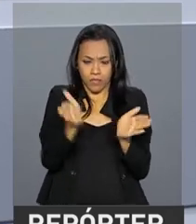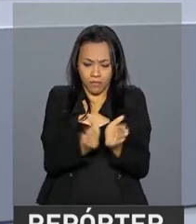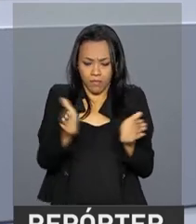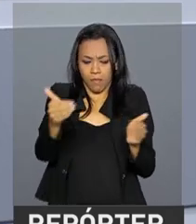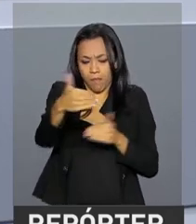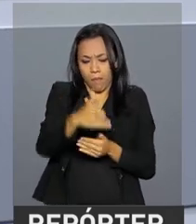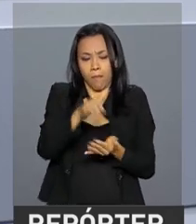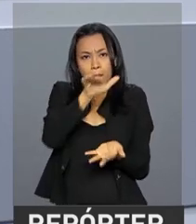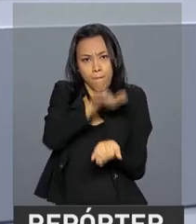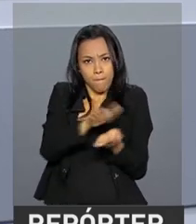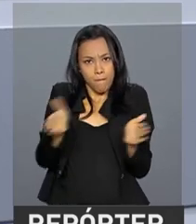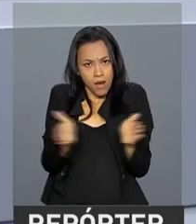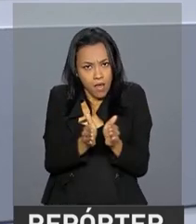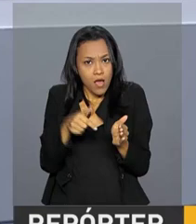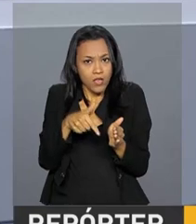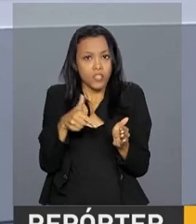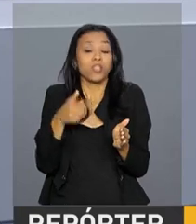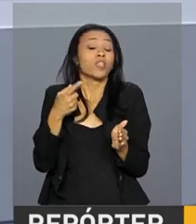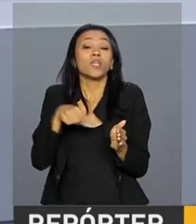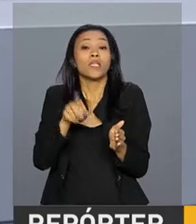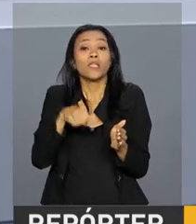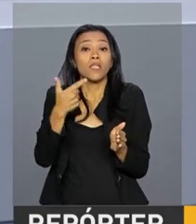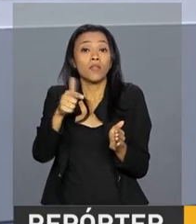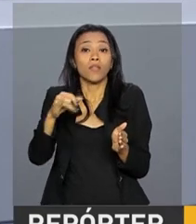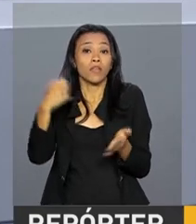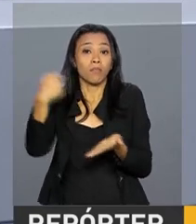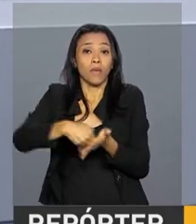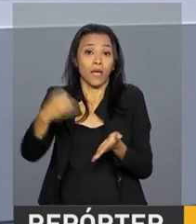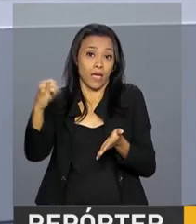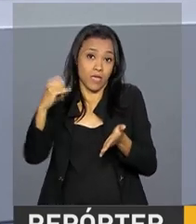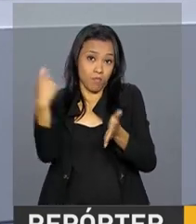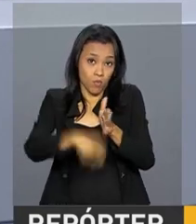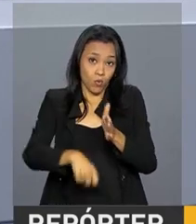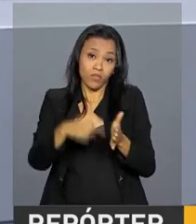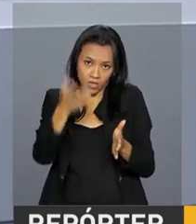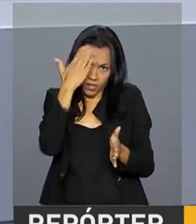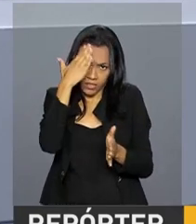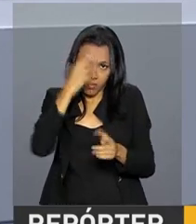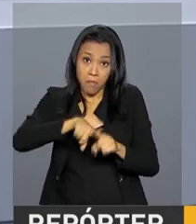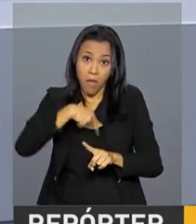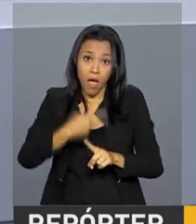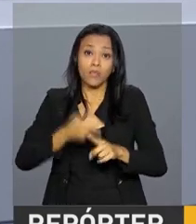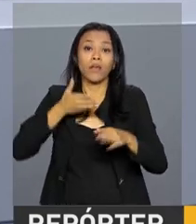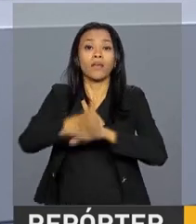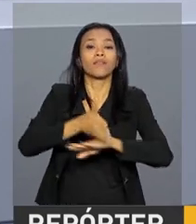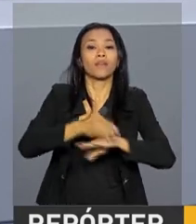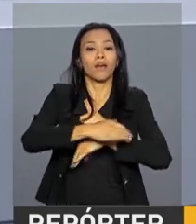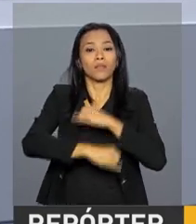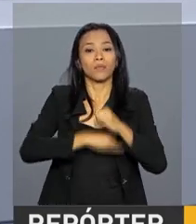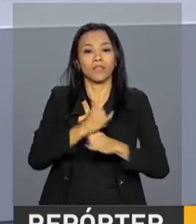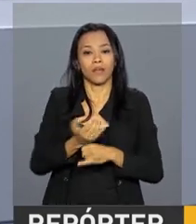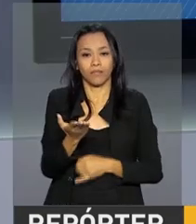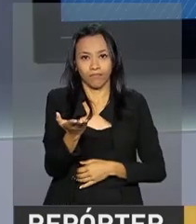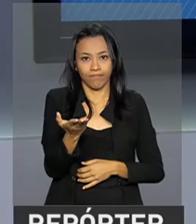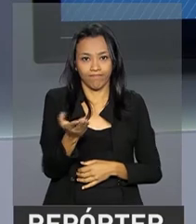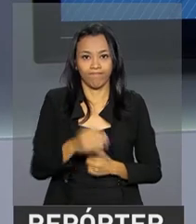federais a publicação pode ser consultada na íntegra no site da agência nacional de vigilância sanitária